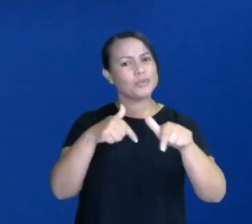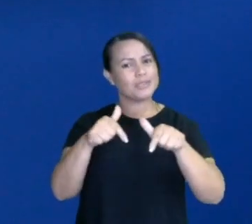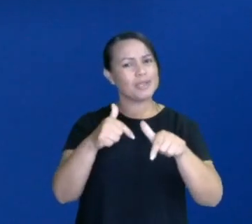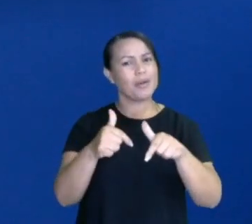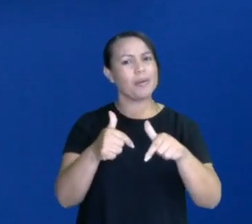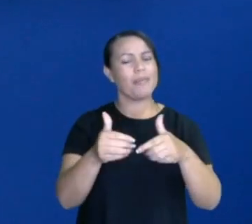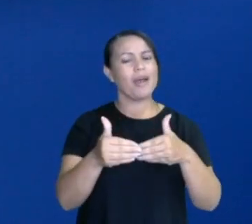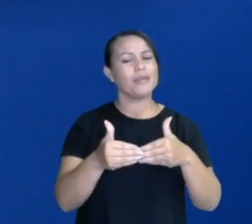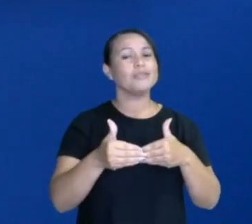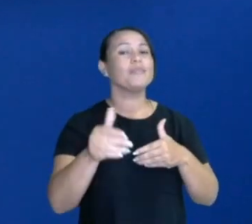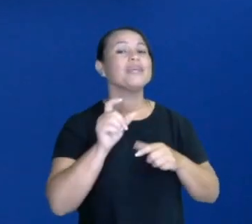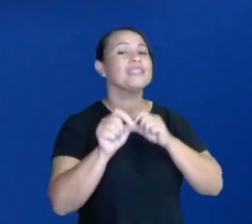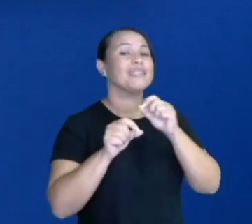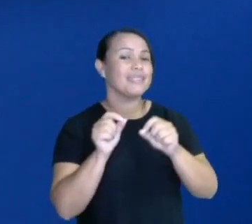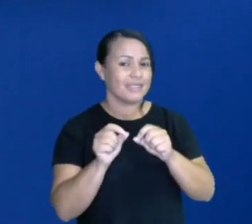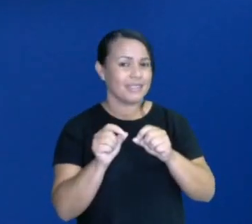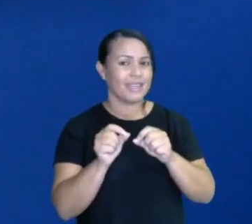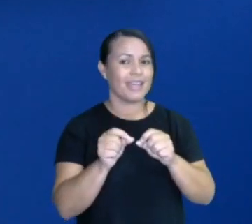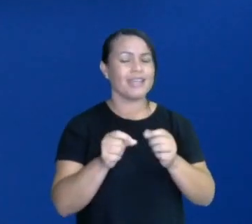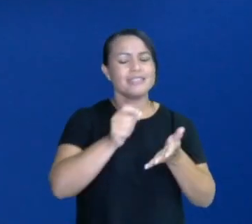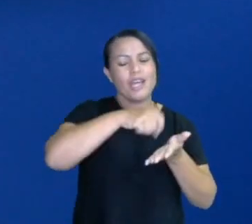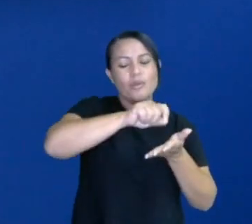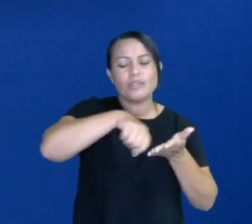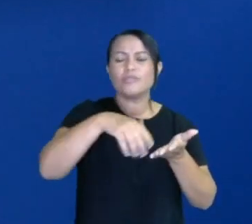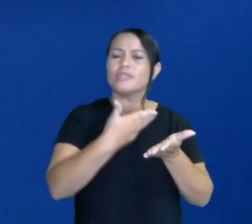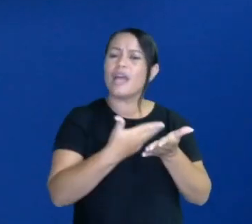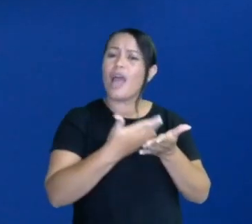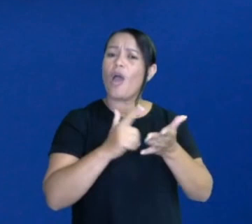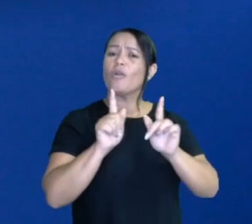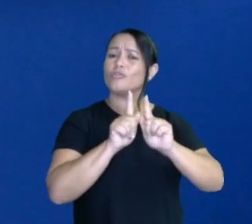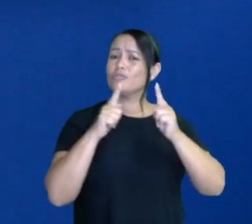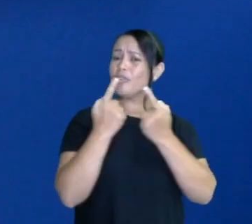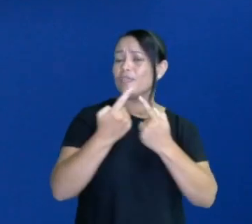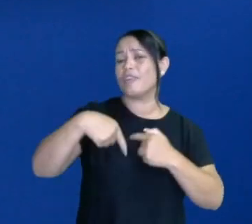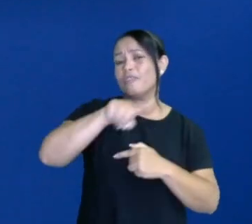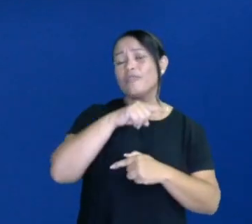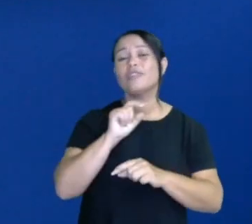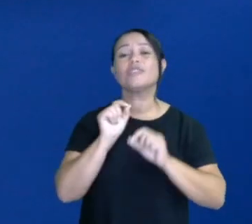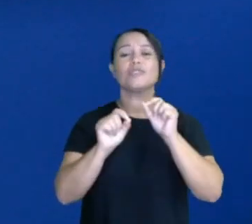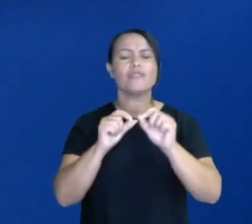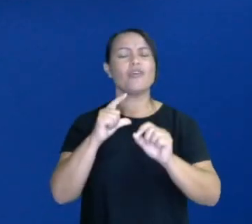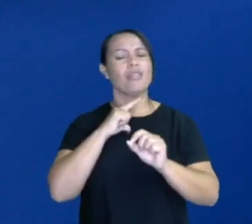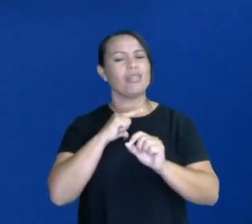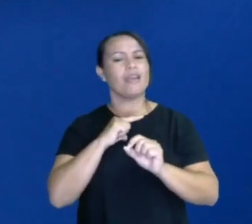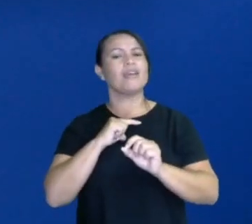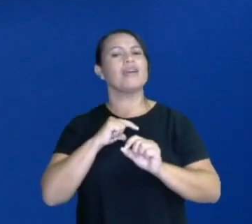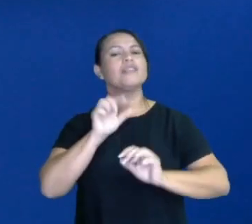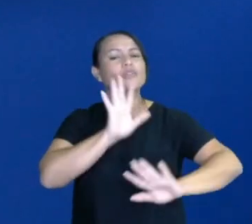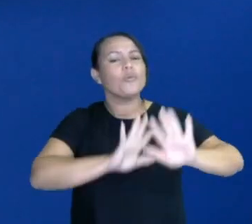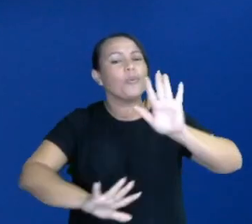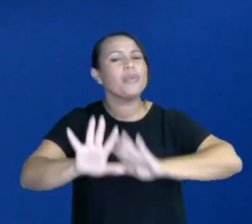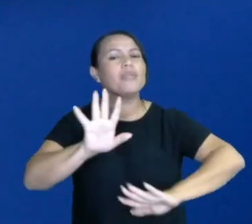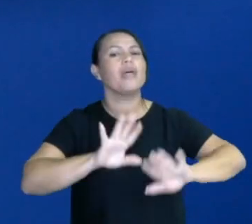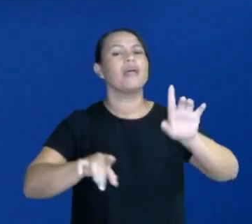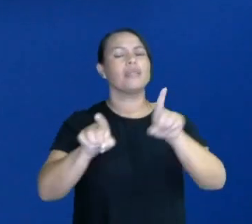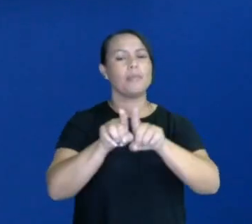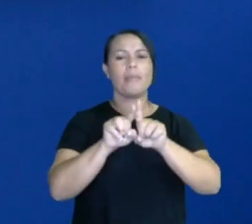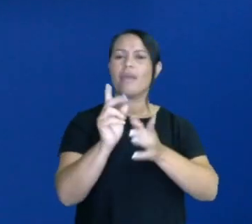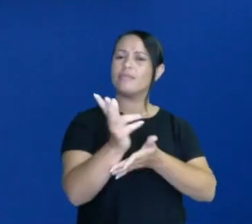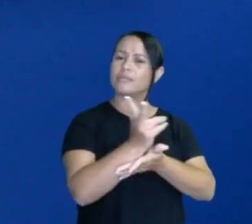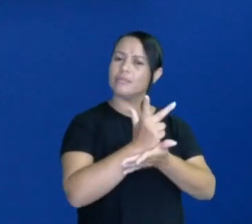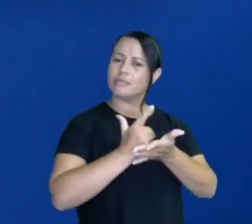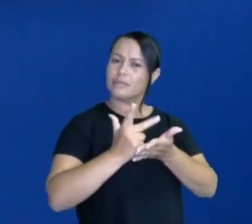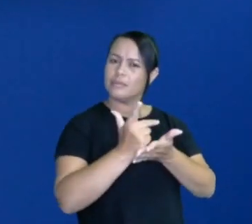a partir de anotações e na aula de geografia especificamente, vocês vão ter esse cuidado em desenhos também, tá